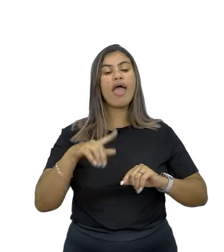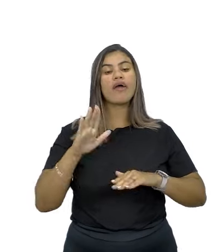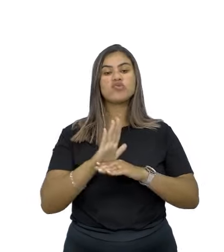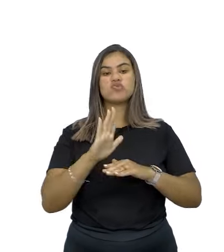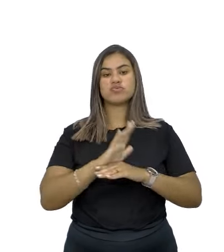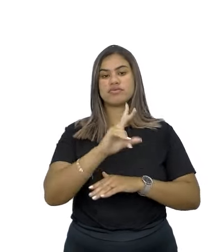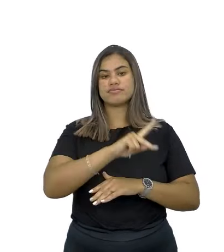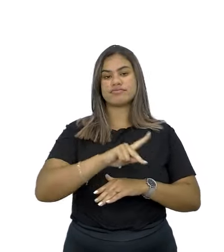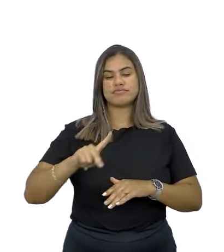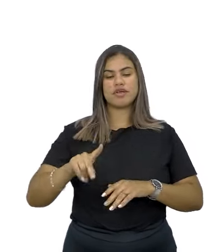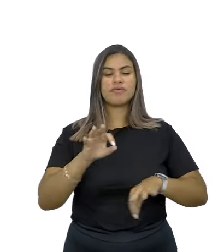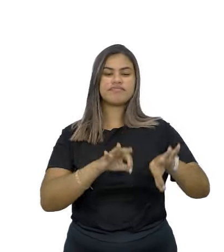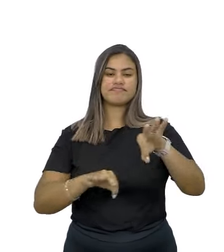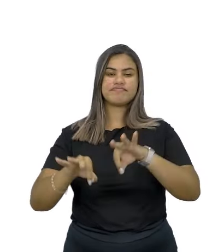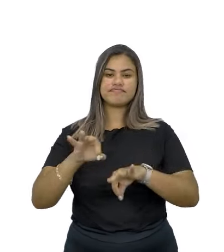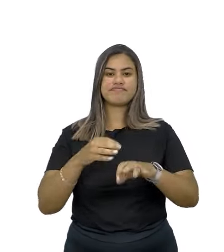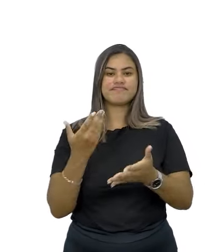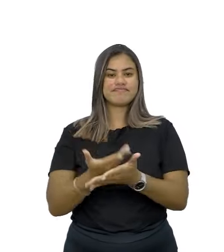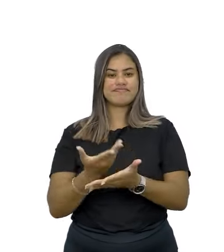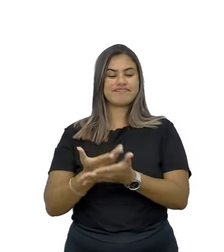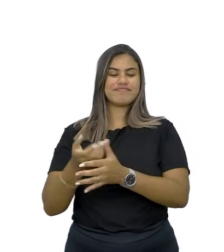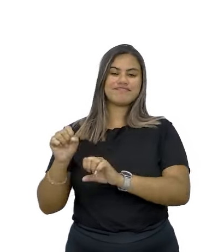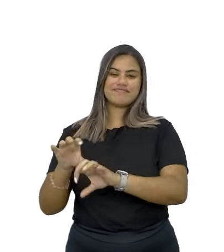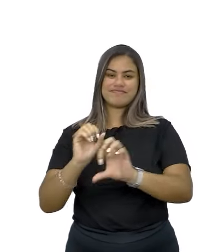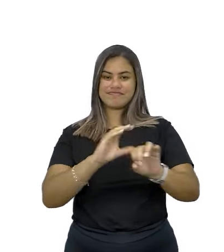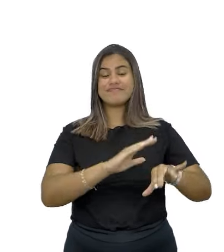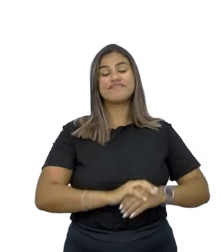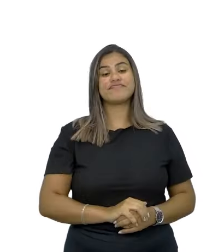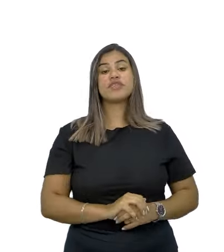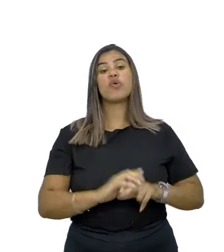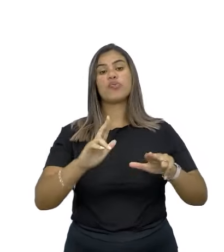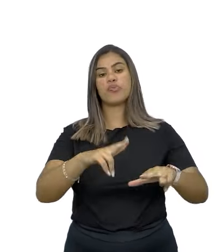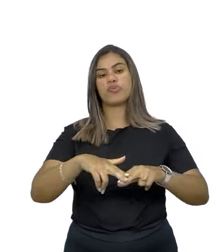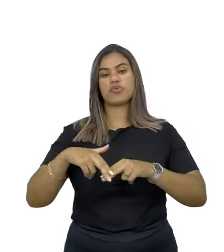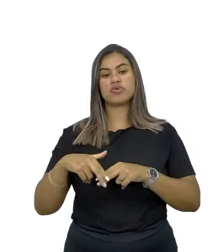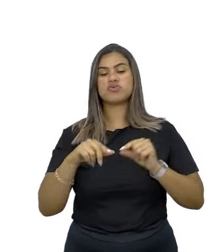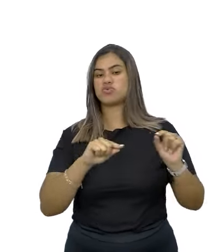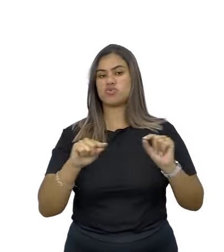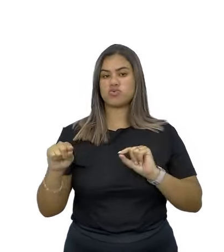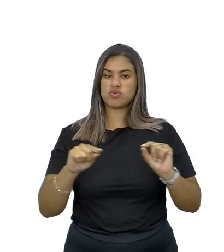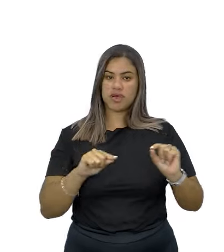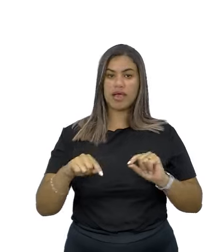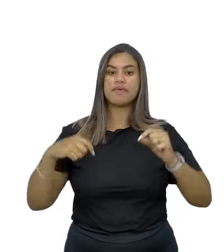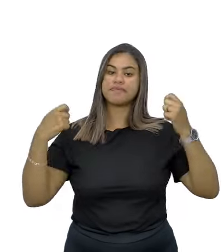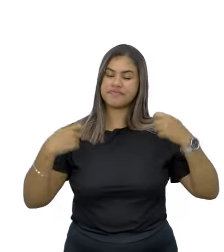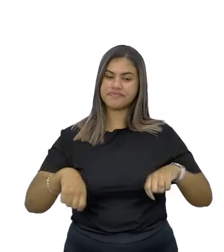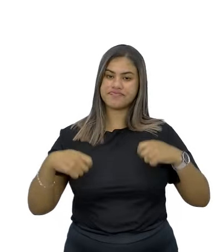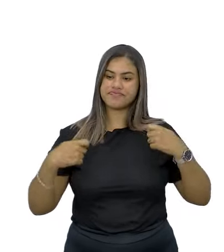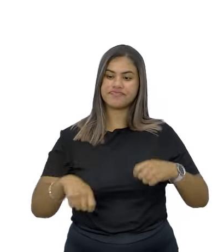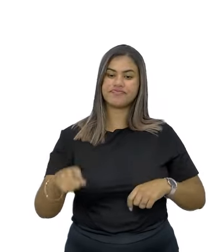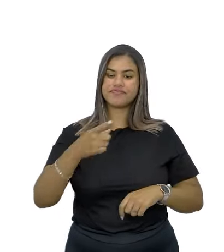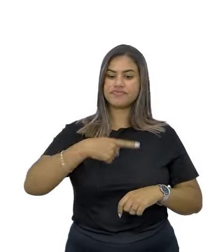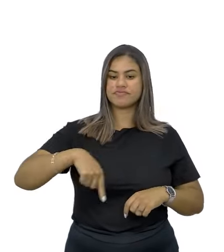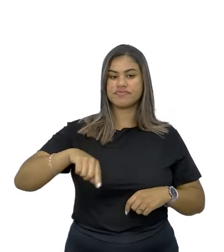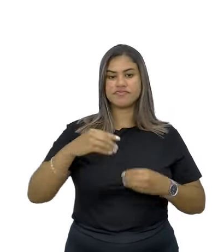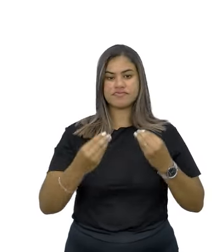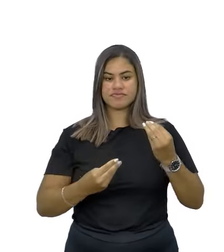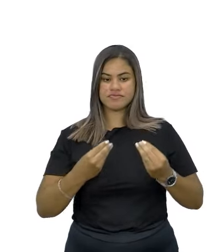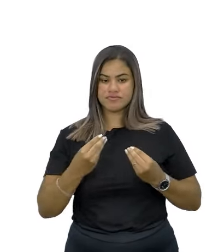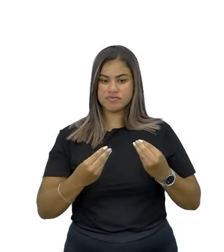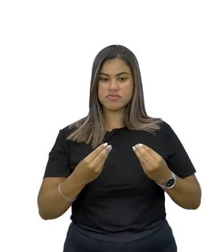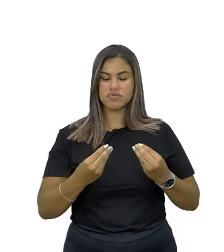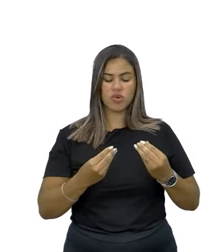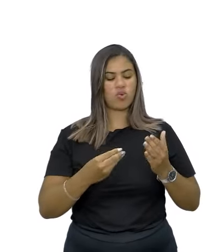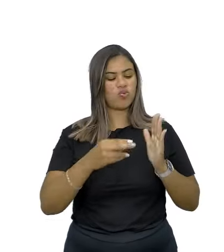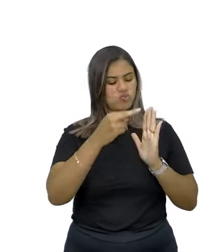e desenvolver o plano de aula. Então, para isso, é necessário que a gente siga um roteirinho,